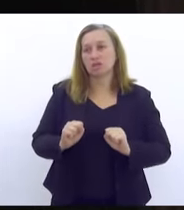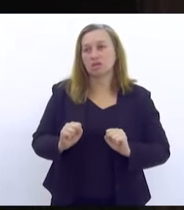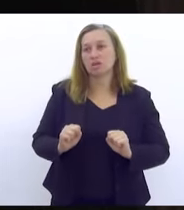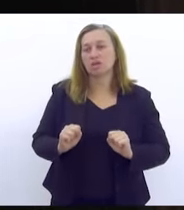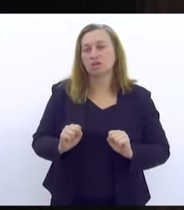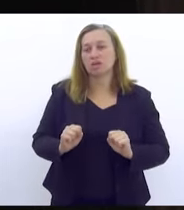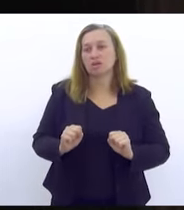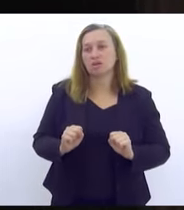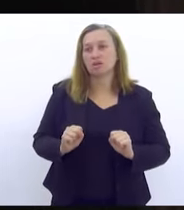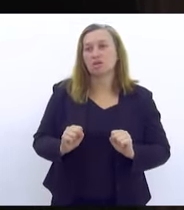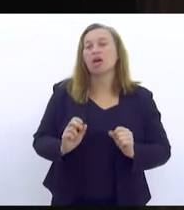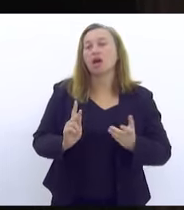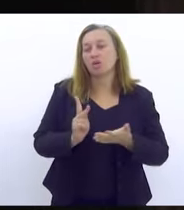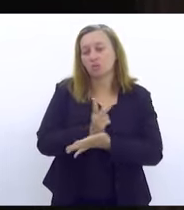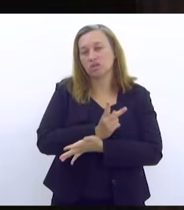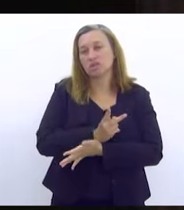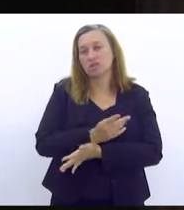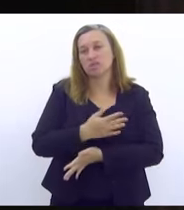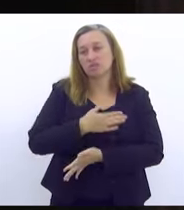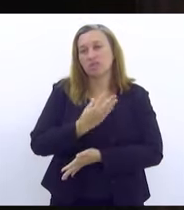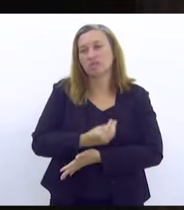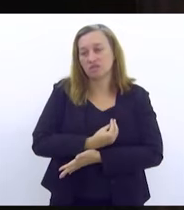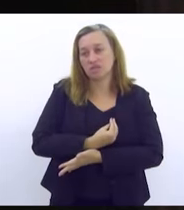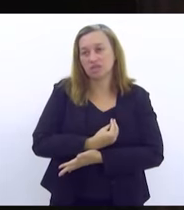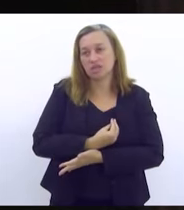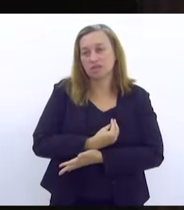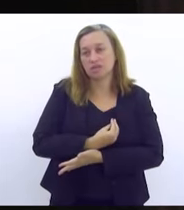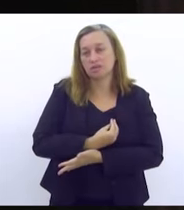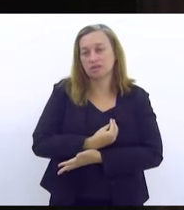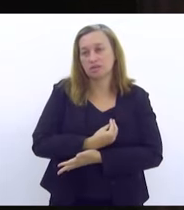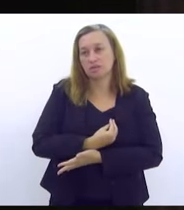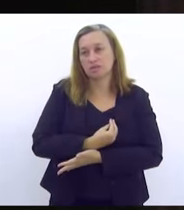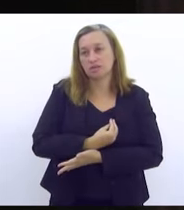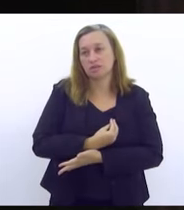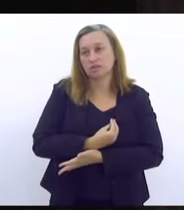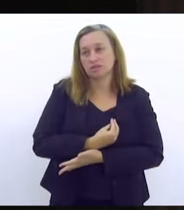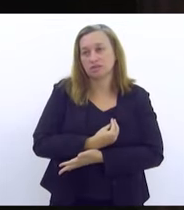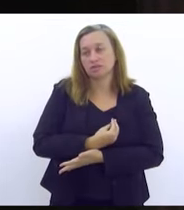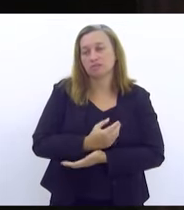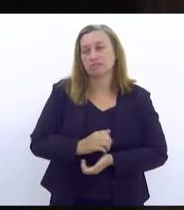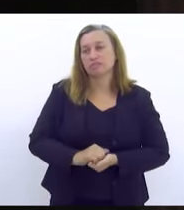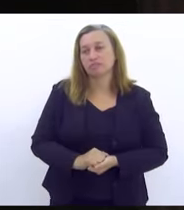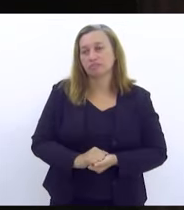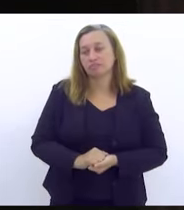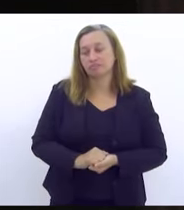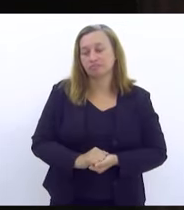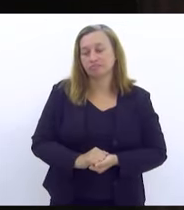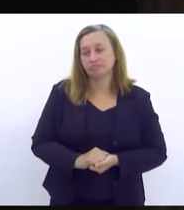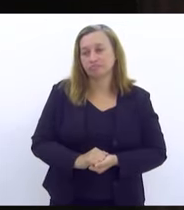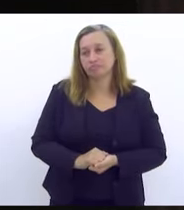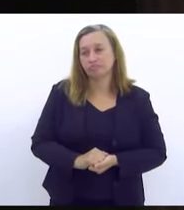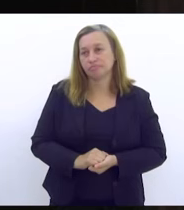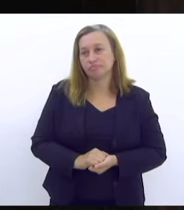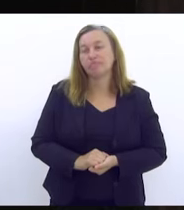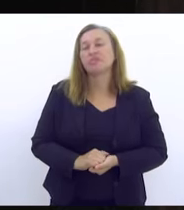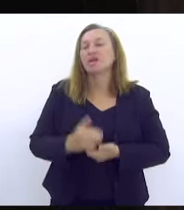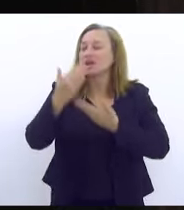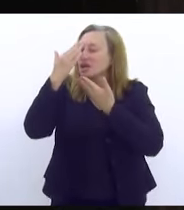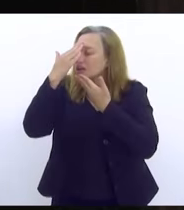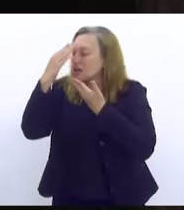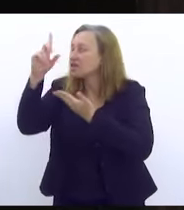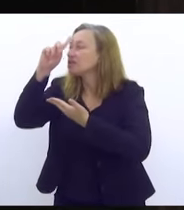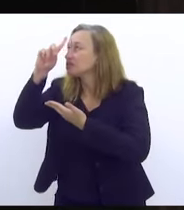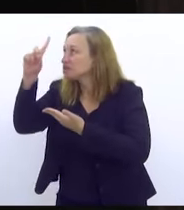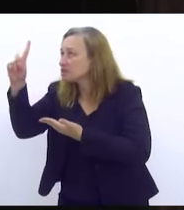de eu estar... me levar a acarretar eu ter essa vida. Mas, graças a